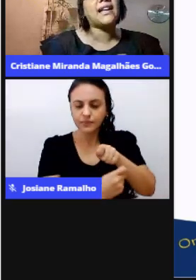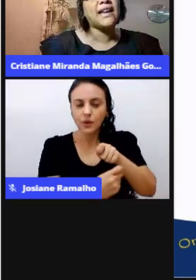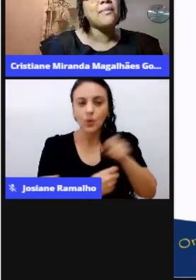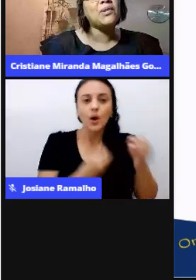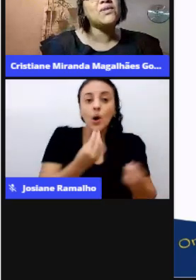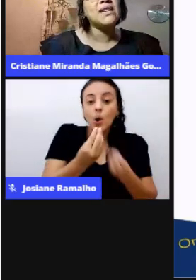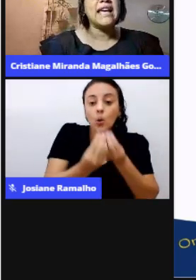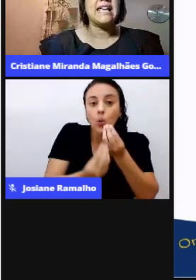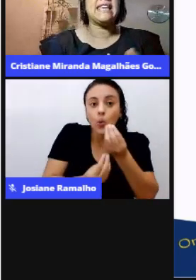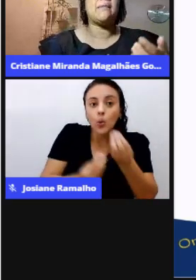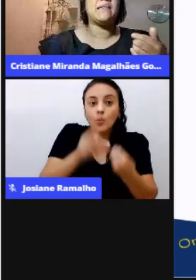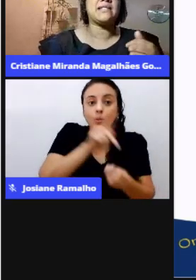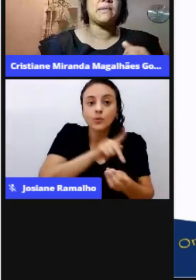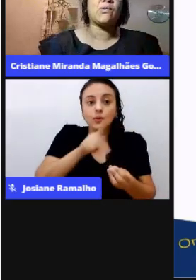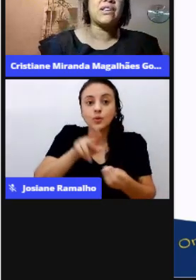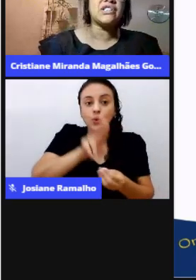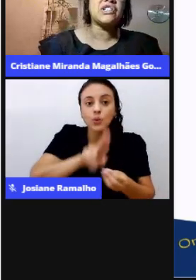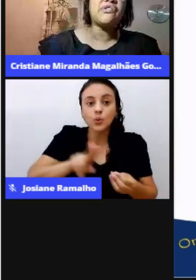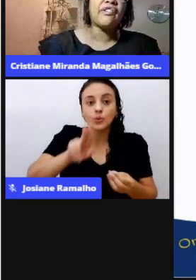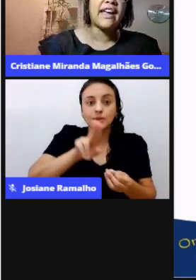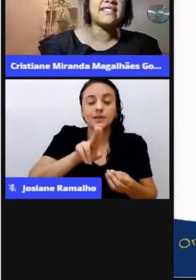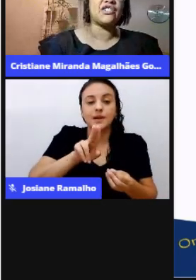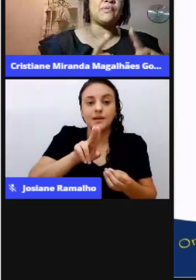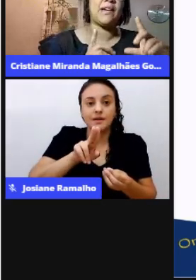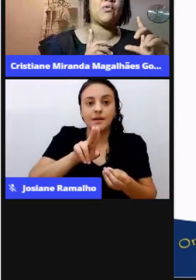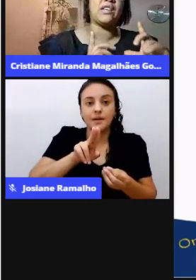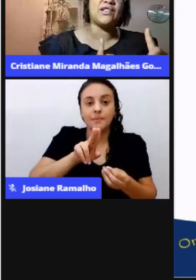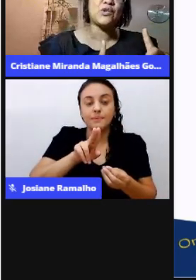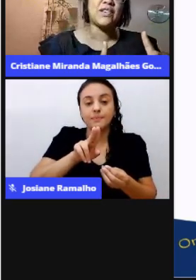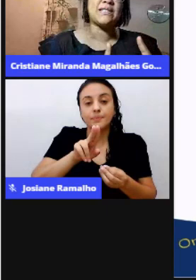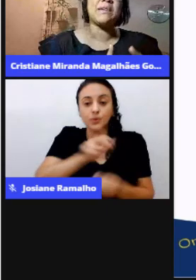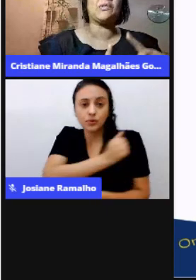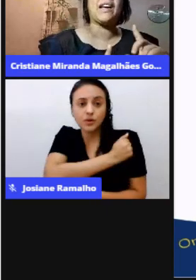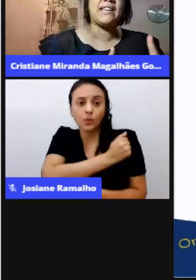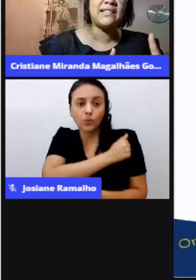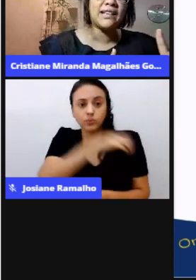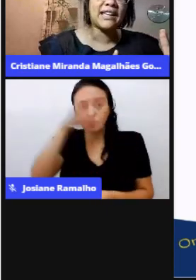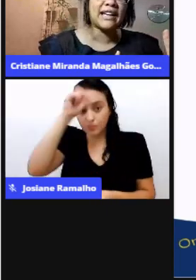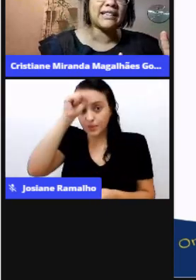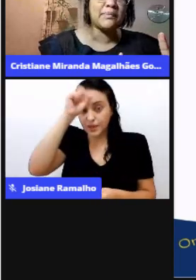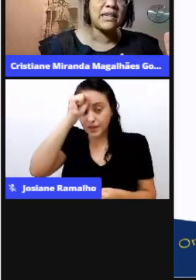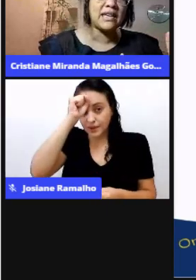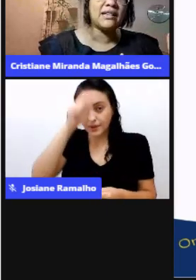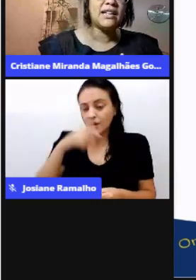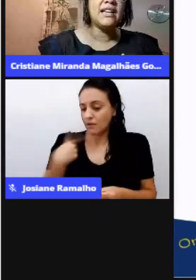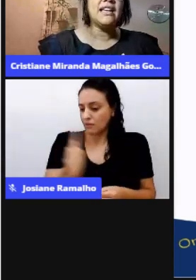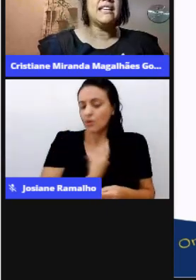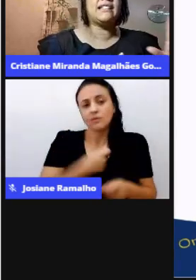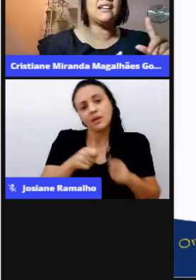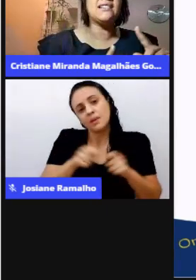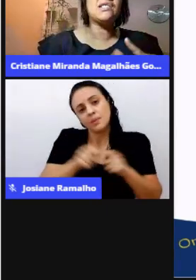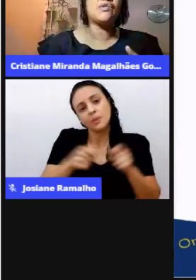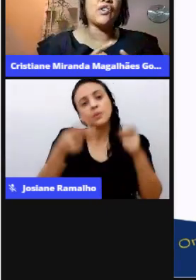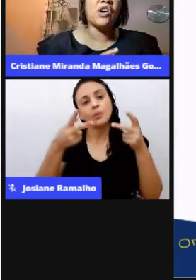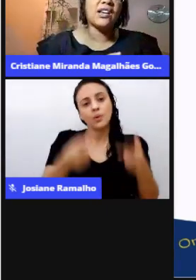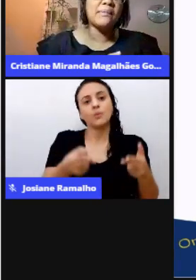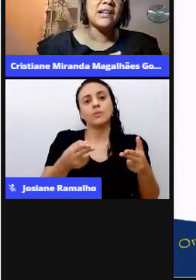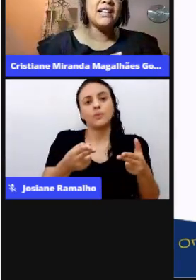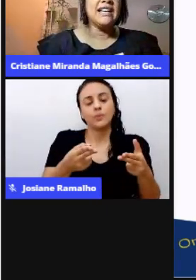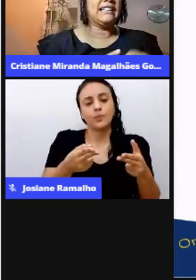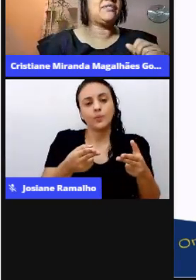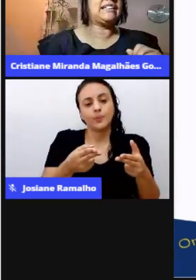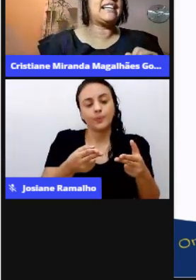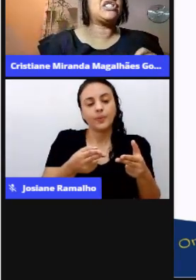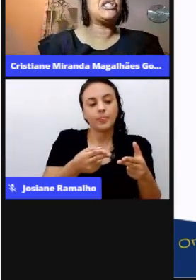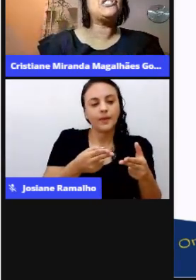nós, acadêmicos. E a mesma coisa a gente faz, a gente pega o grande conhecimento, ainda que é da academia, e